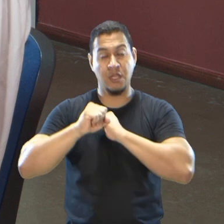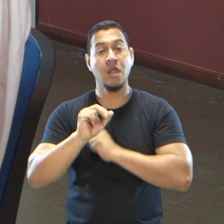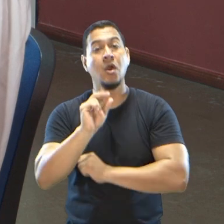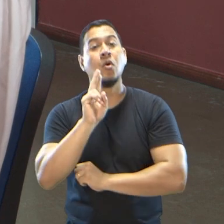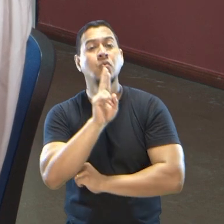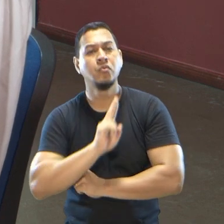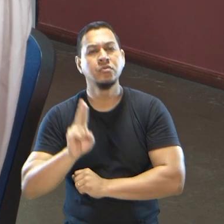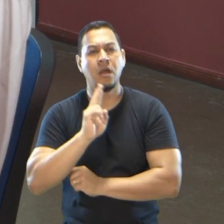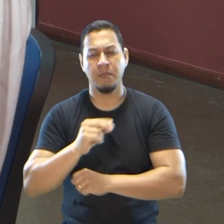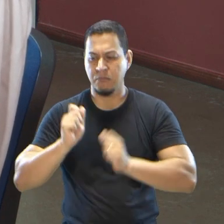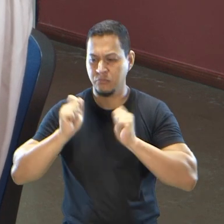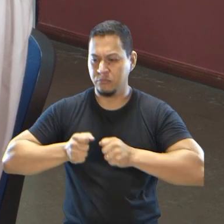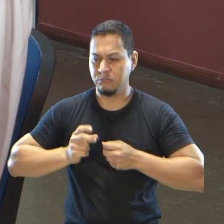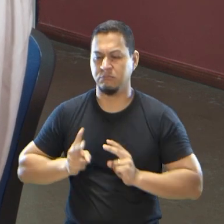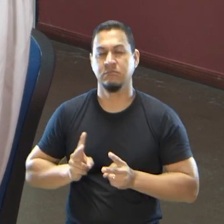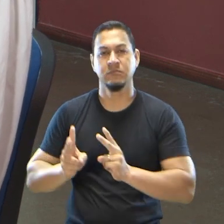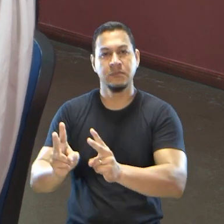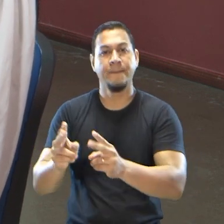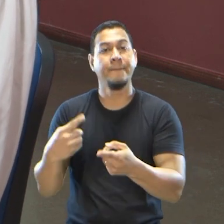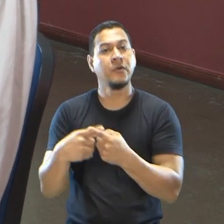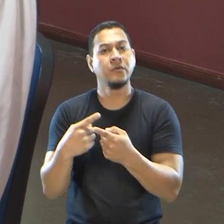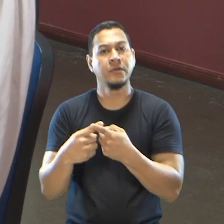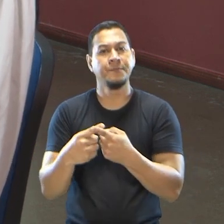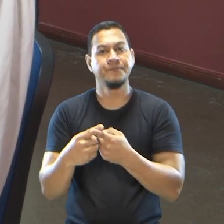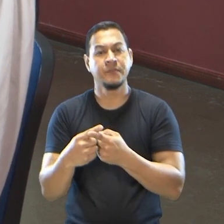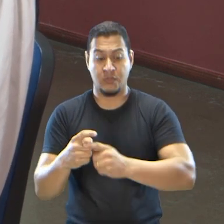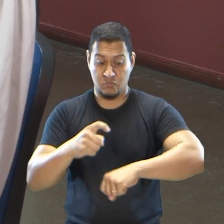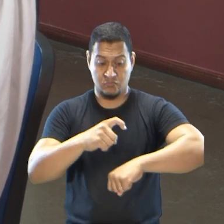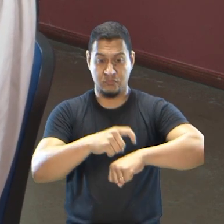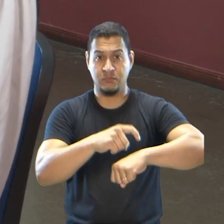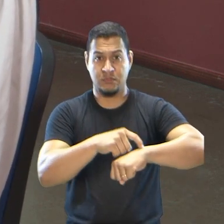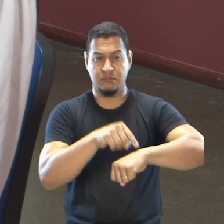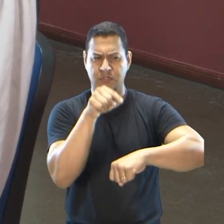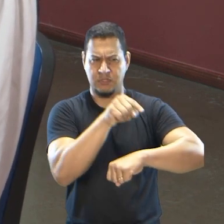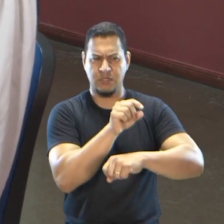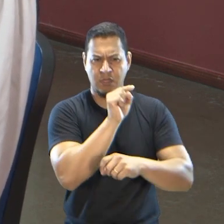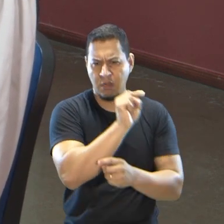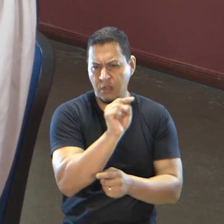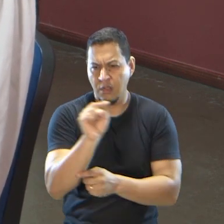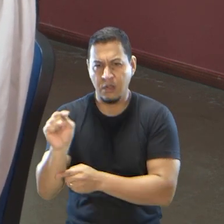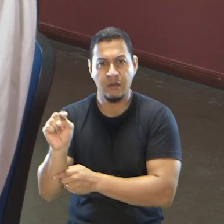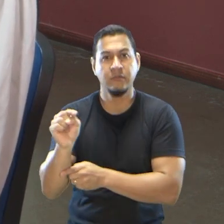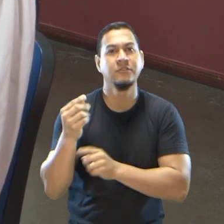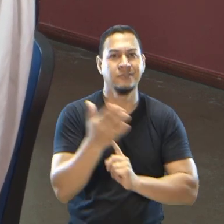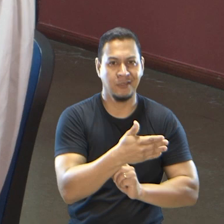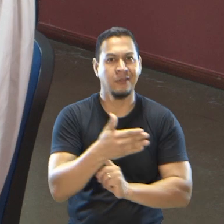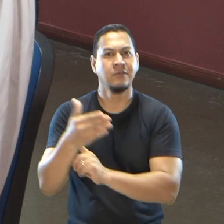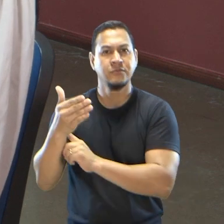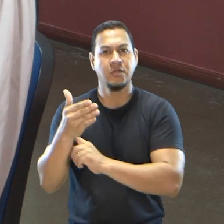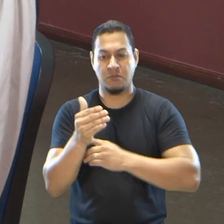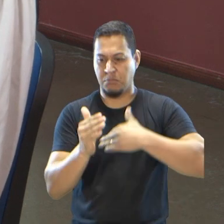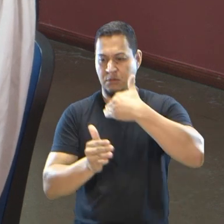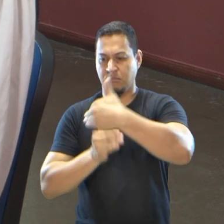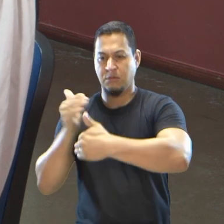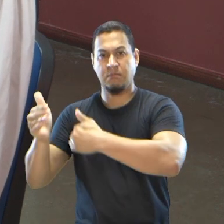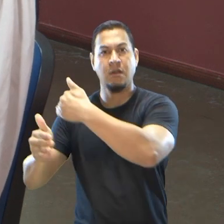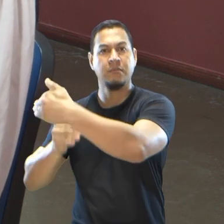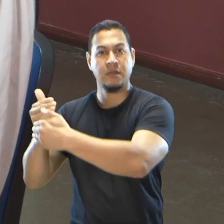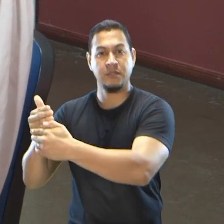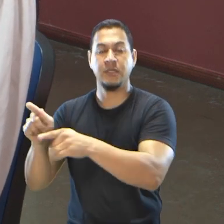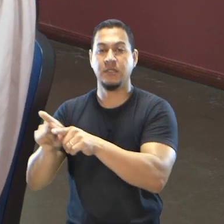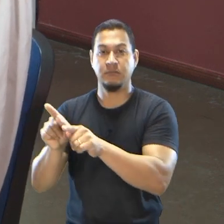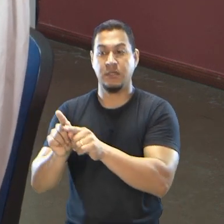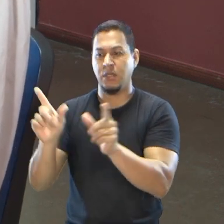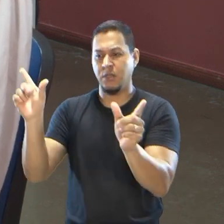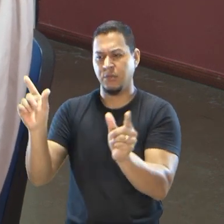usar para poder continuar. Porque o tempo que essas tecnologias vêm facilitando,